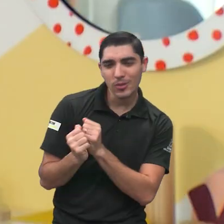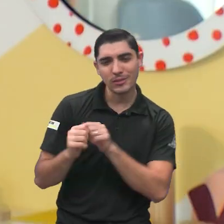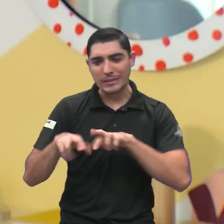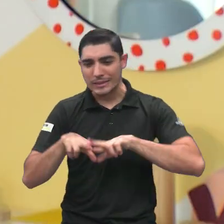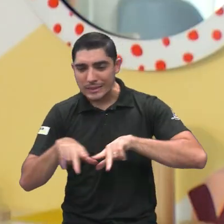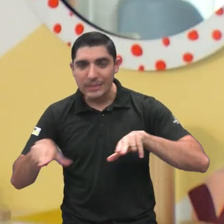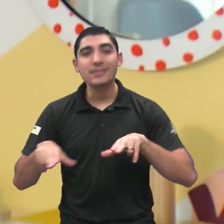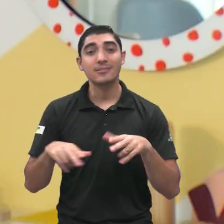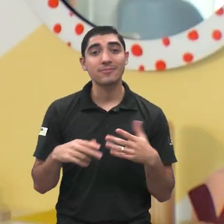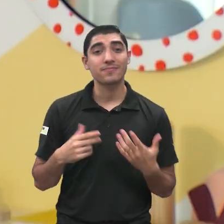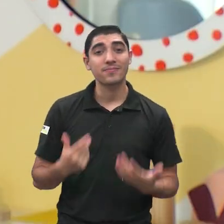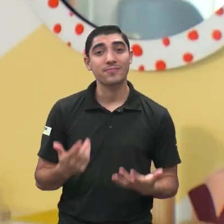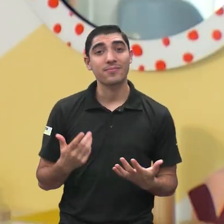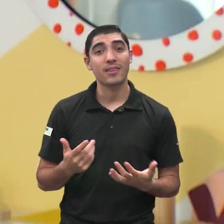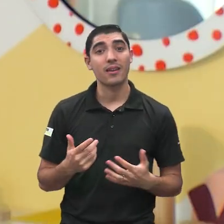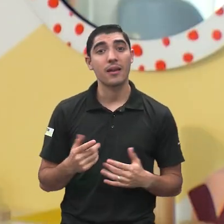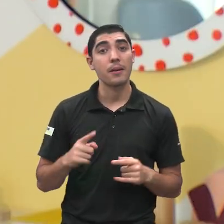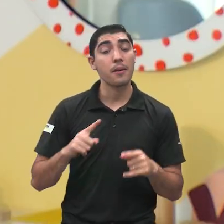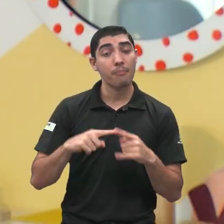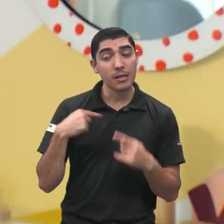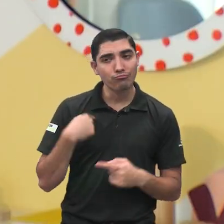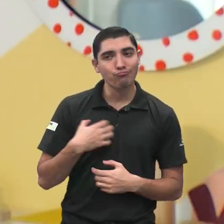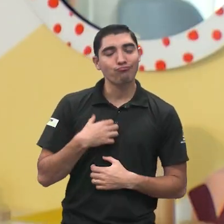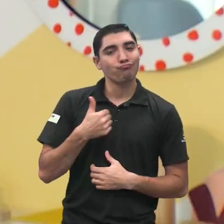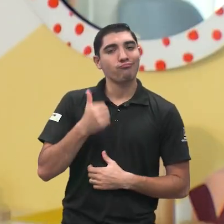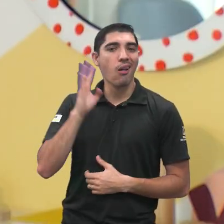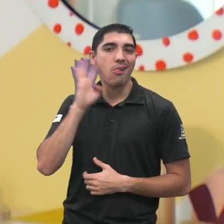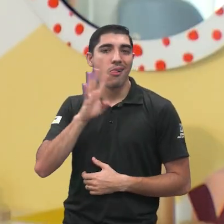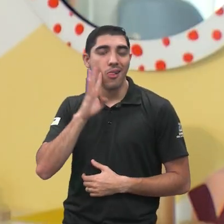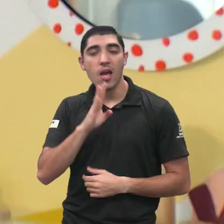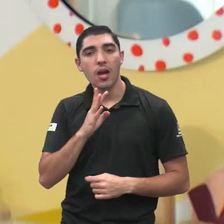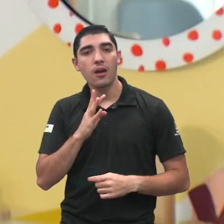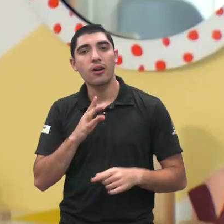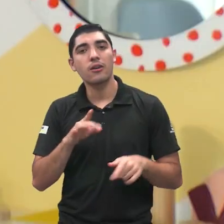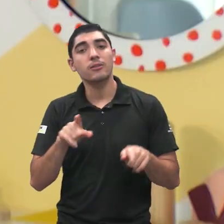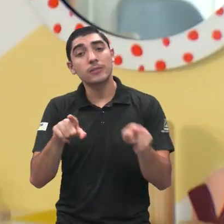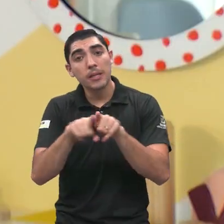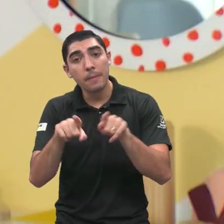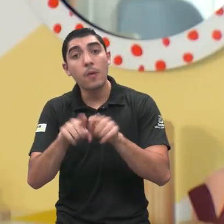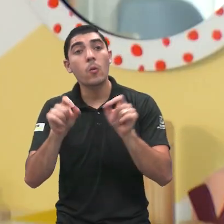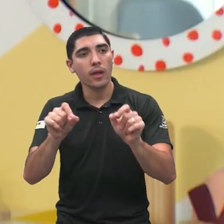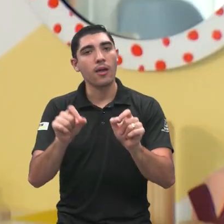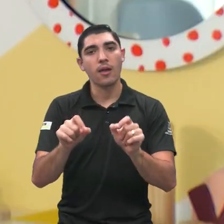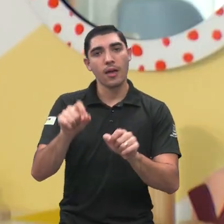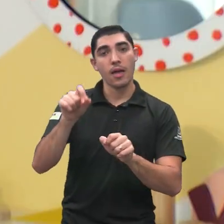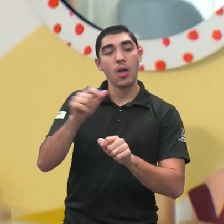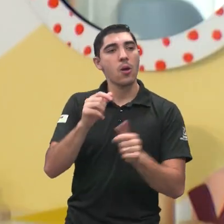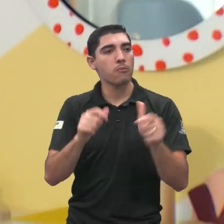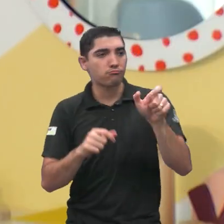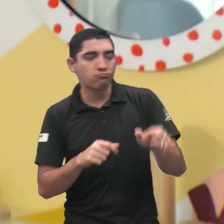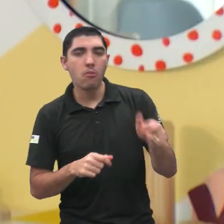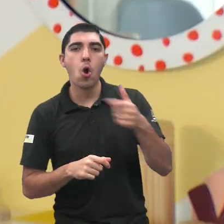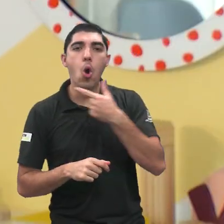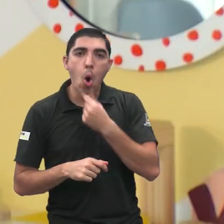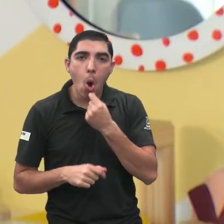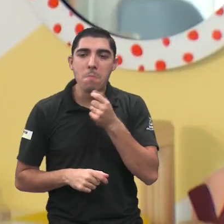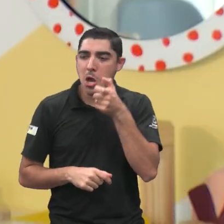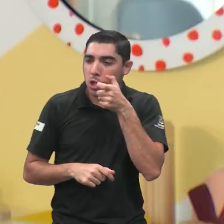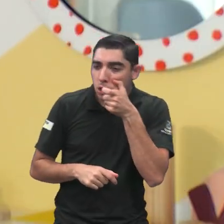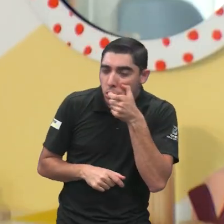cozinha, principalmente. Mas eu acho que é legal, e também de seguidores, homens também,